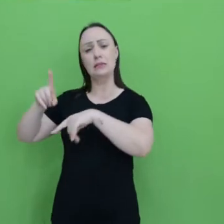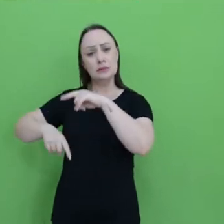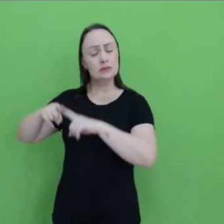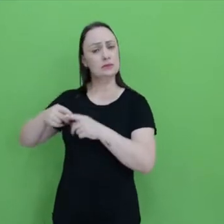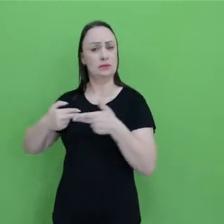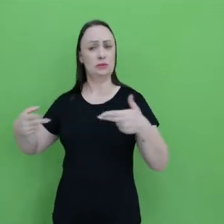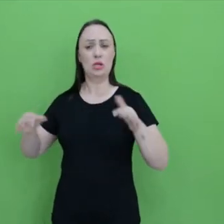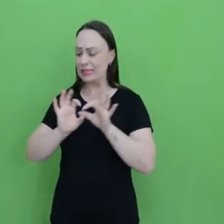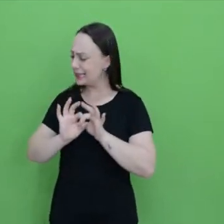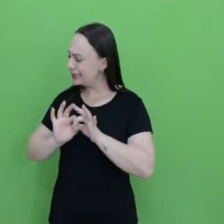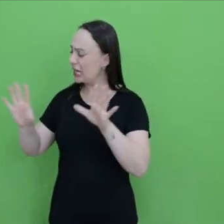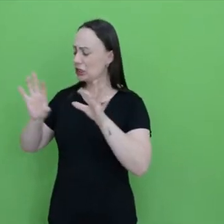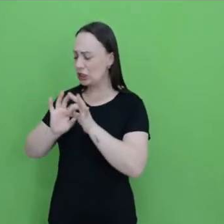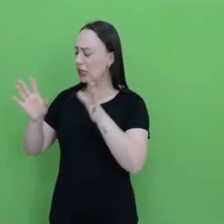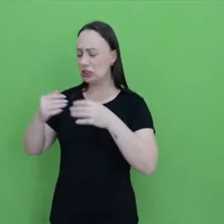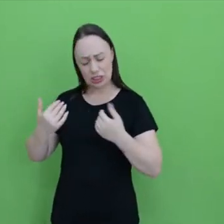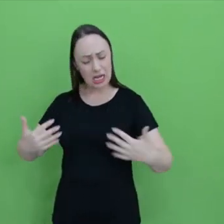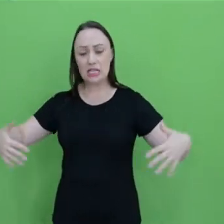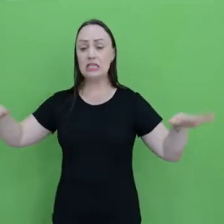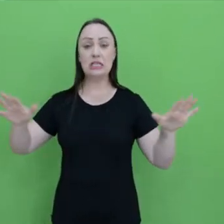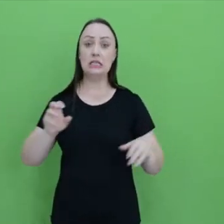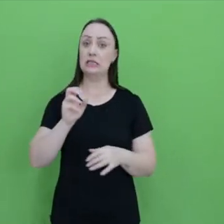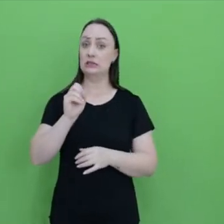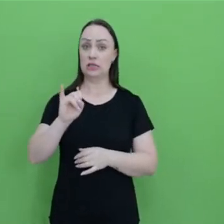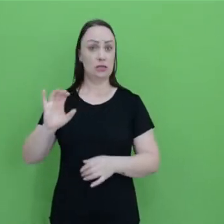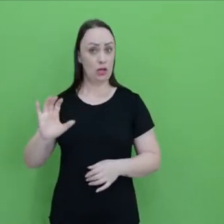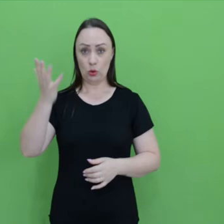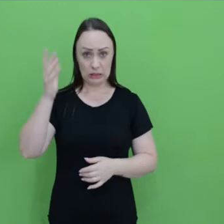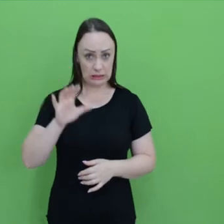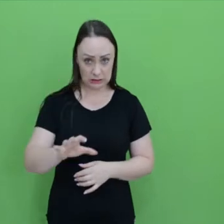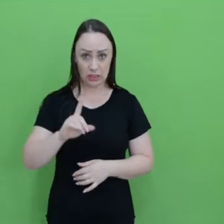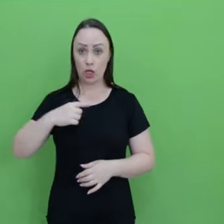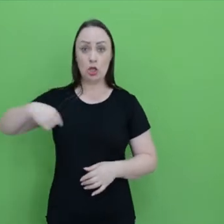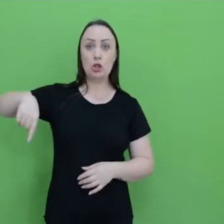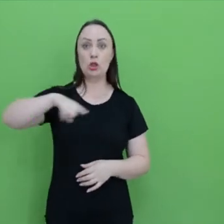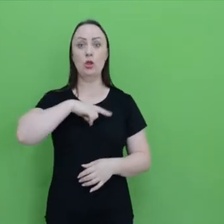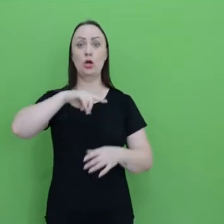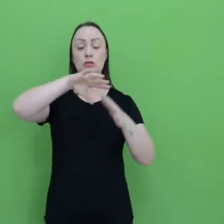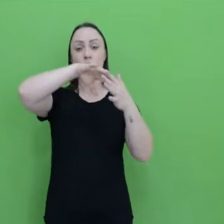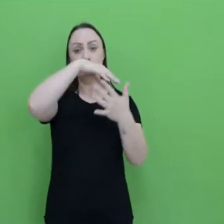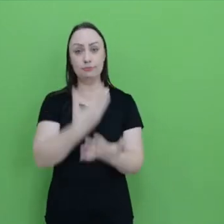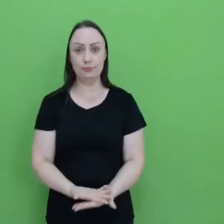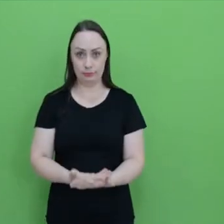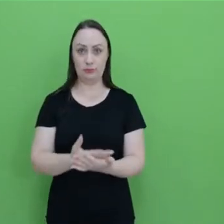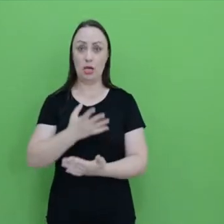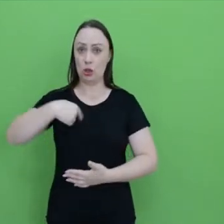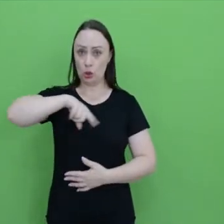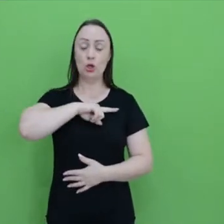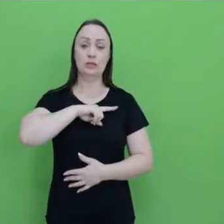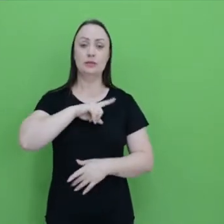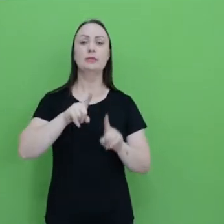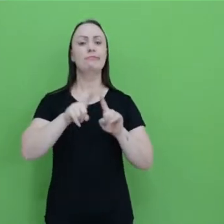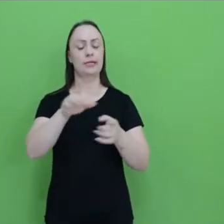pertences, deixem isso tudo cair, senão todos nós vamos para o chão. Mas